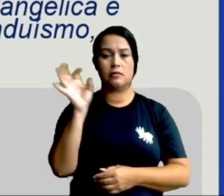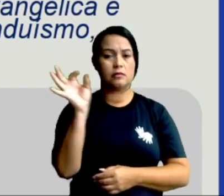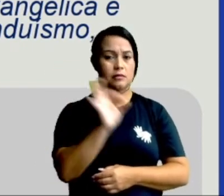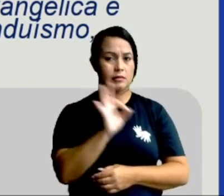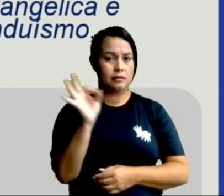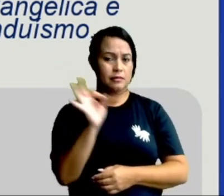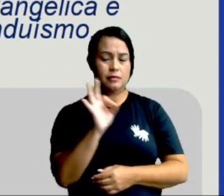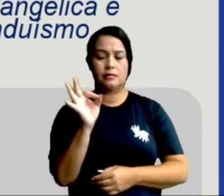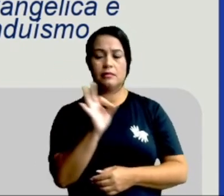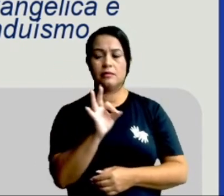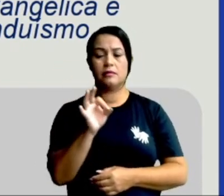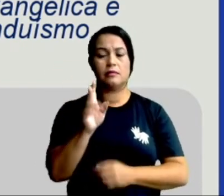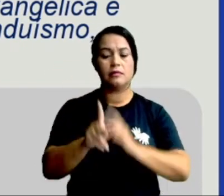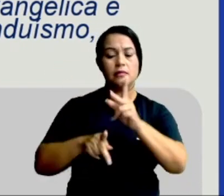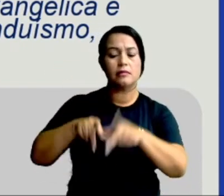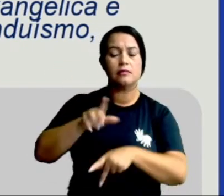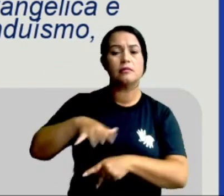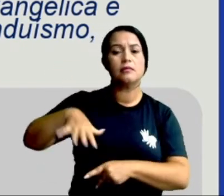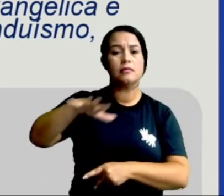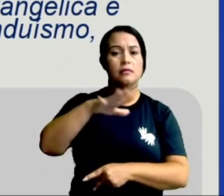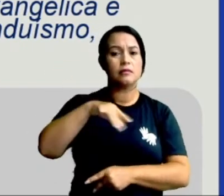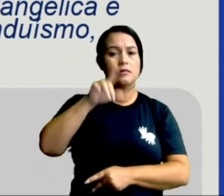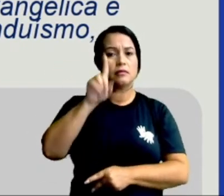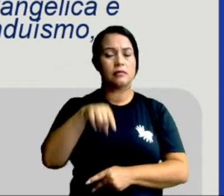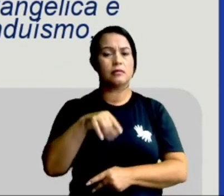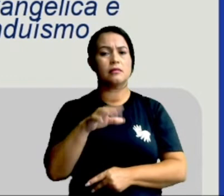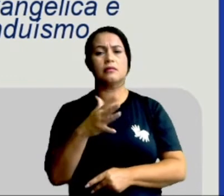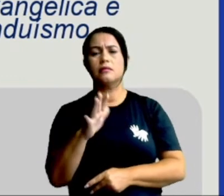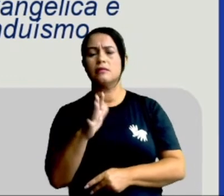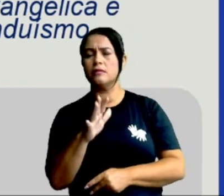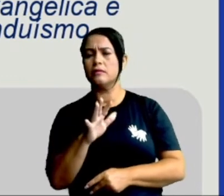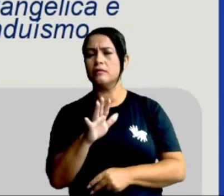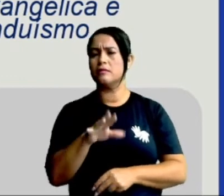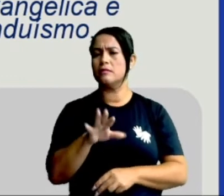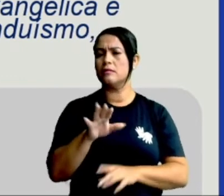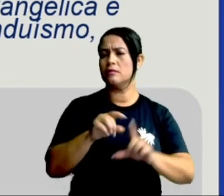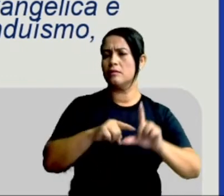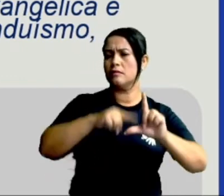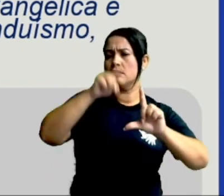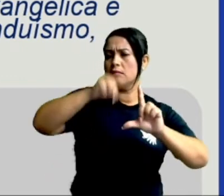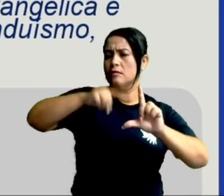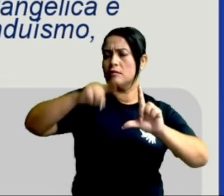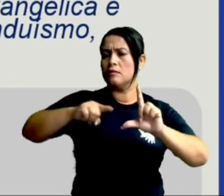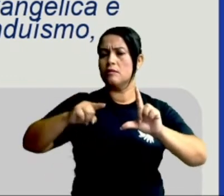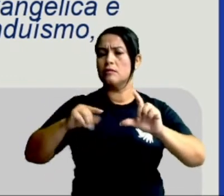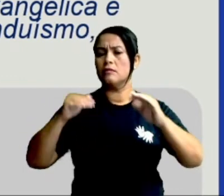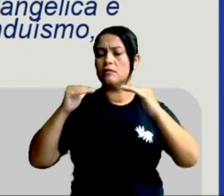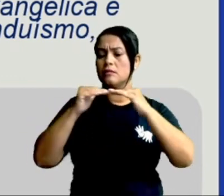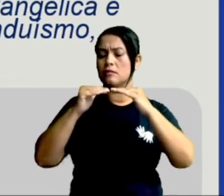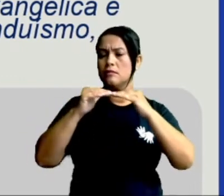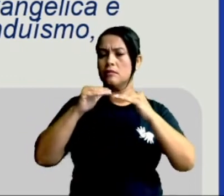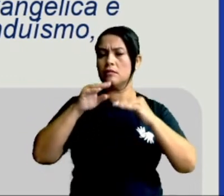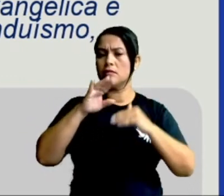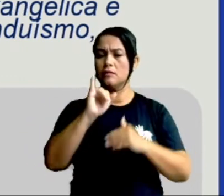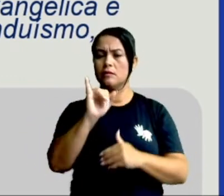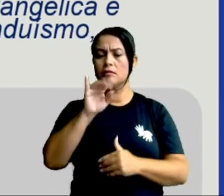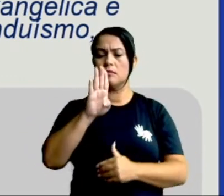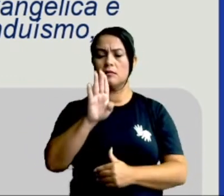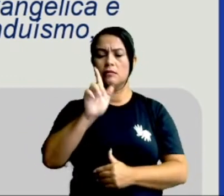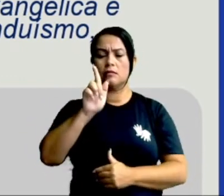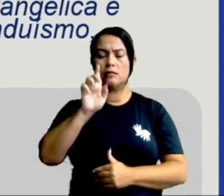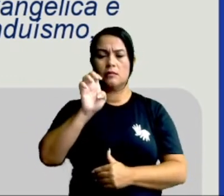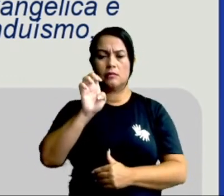50% da população é uma média estatística, tá? De acordo com o IBGE. Temos aqui